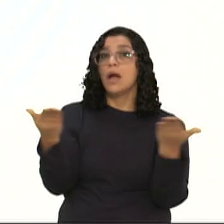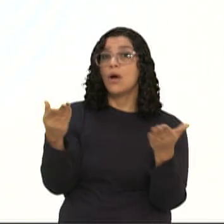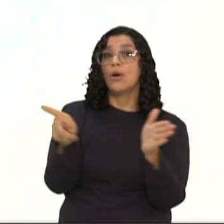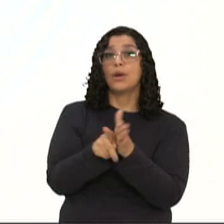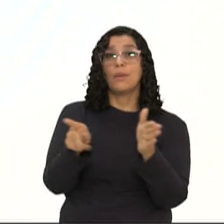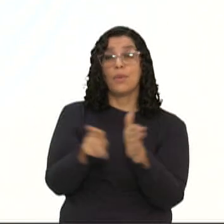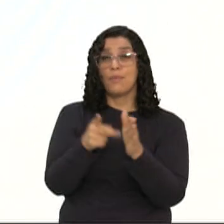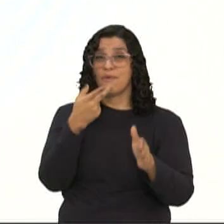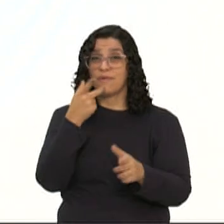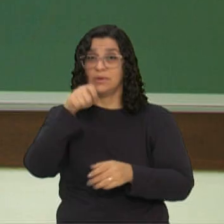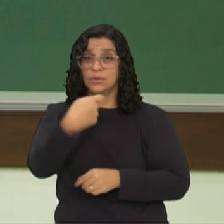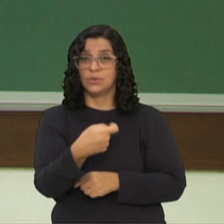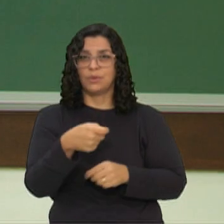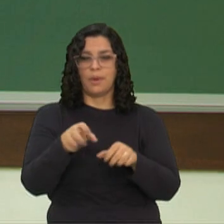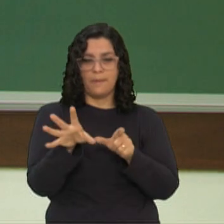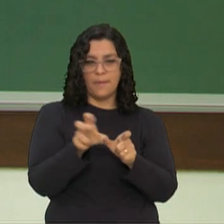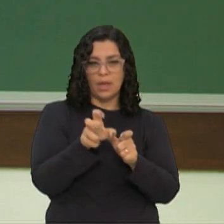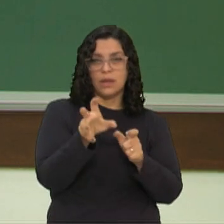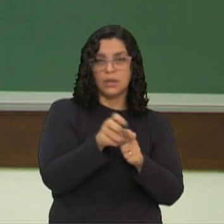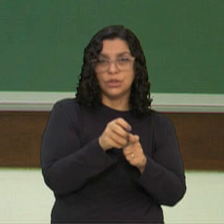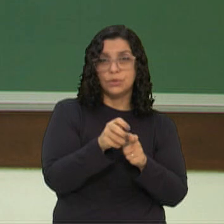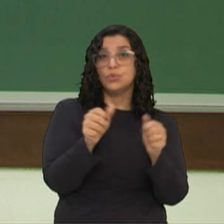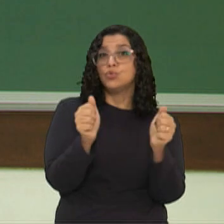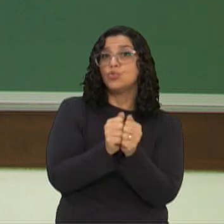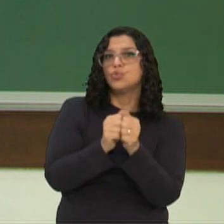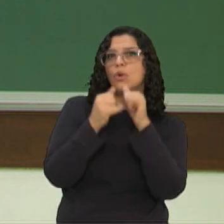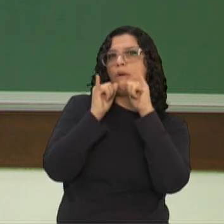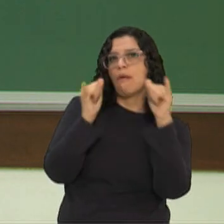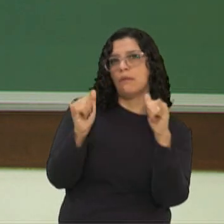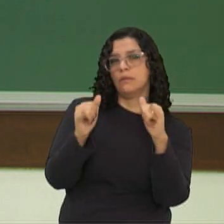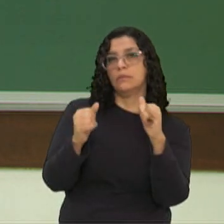une a eletricidade ao magnetismo.